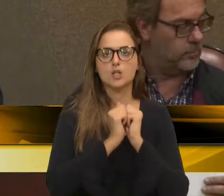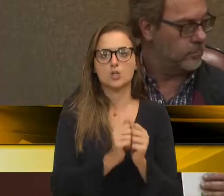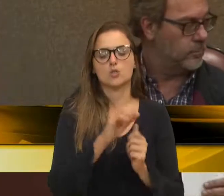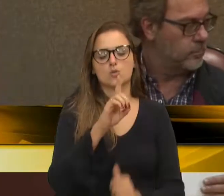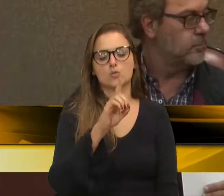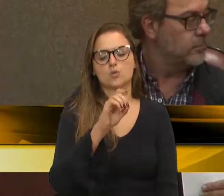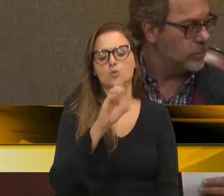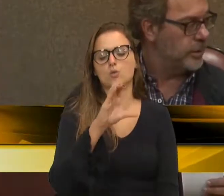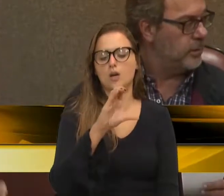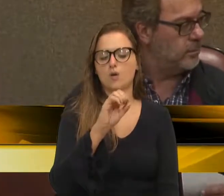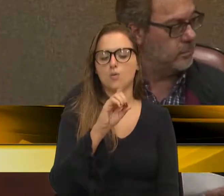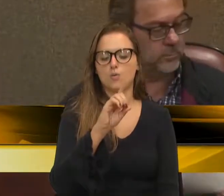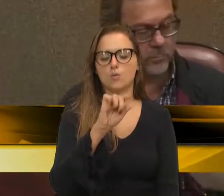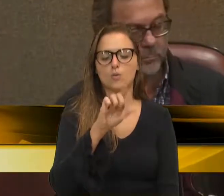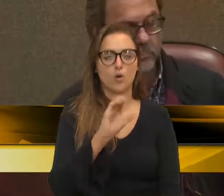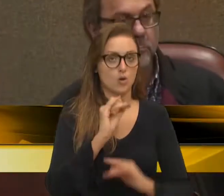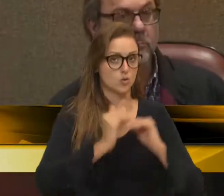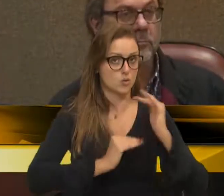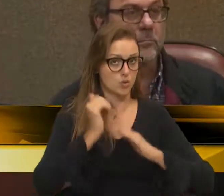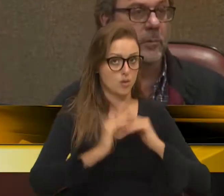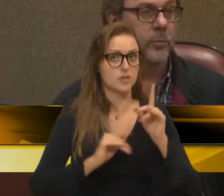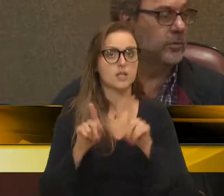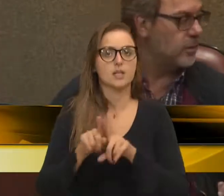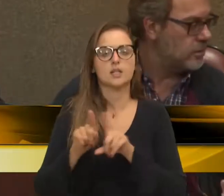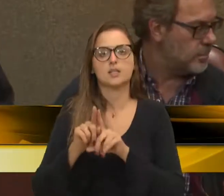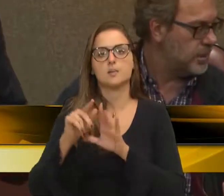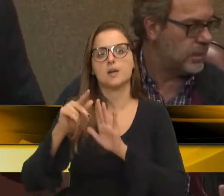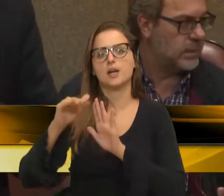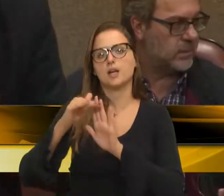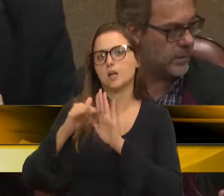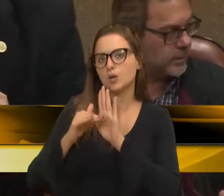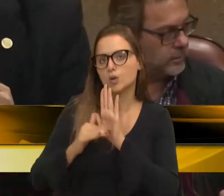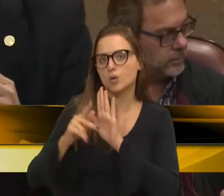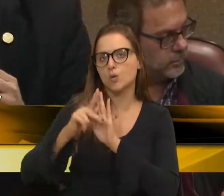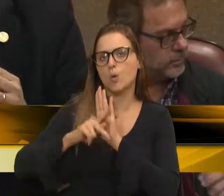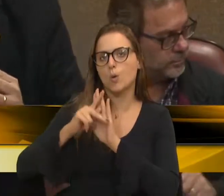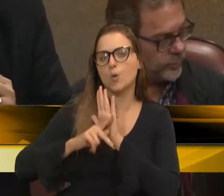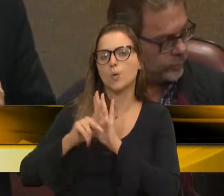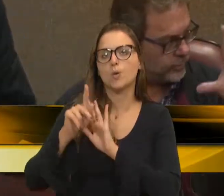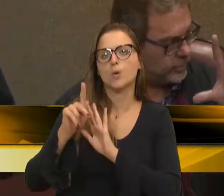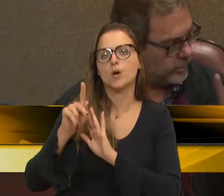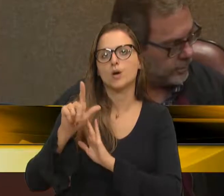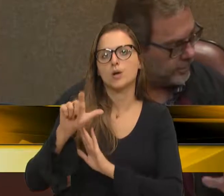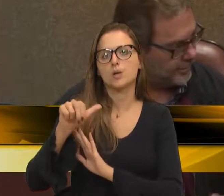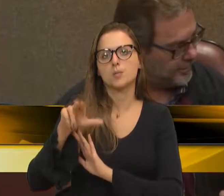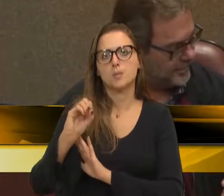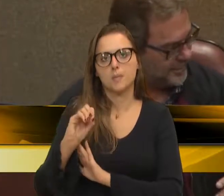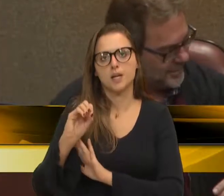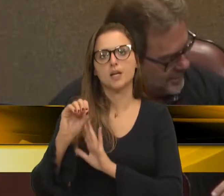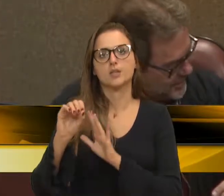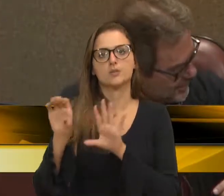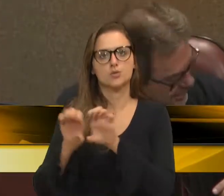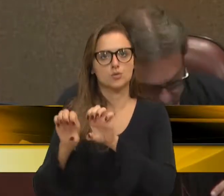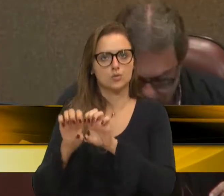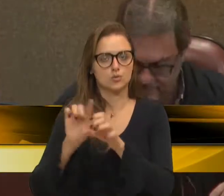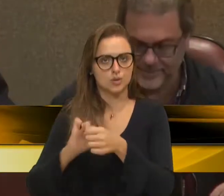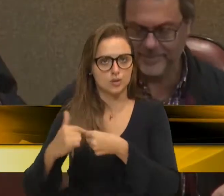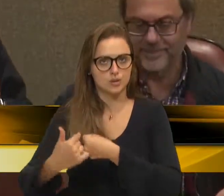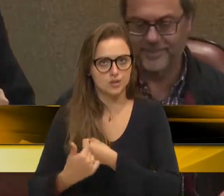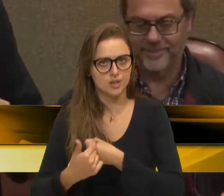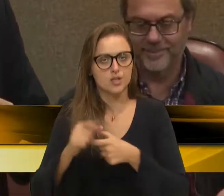plano diretor que está também tramitando aqui nesta casa, as alterações que se fazem necessárias